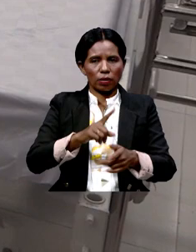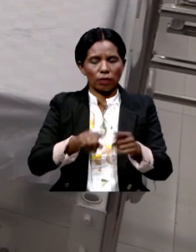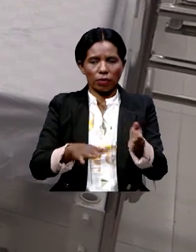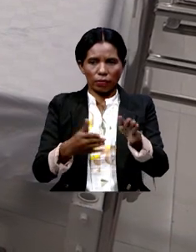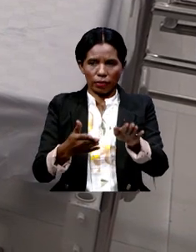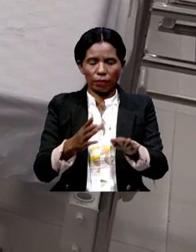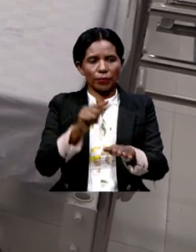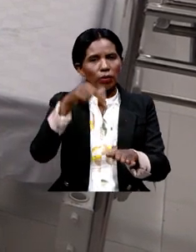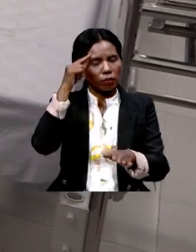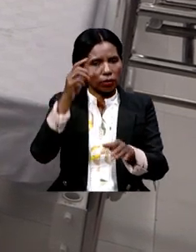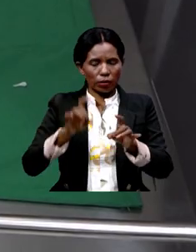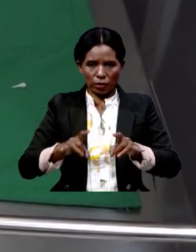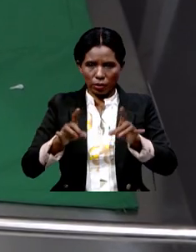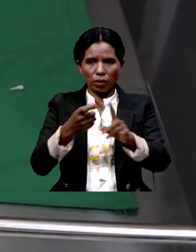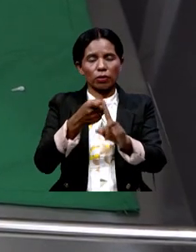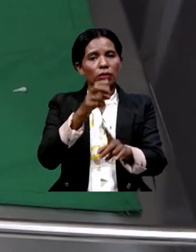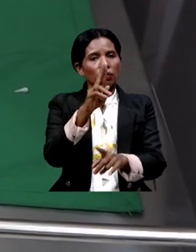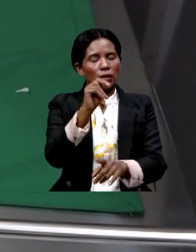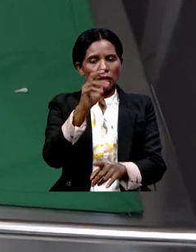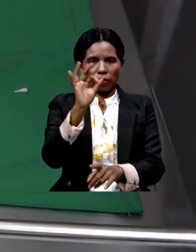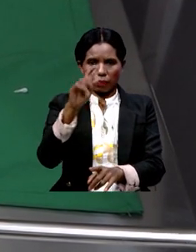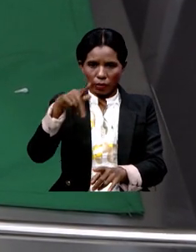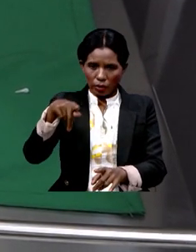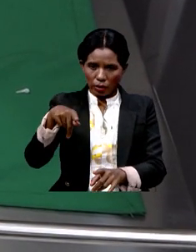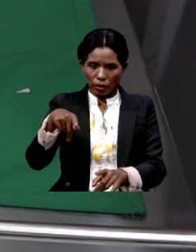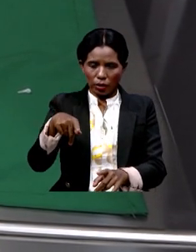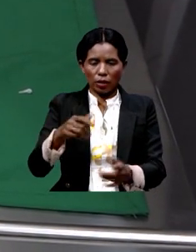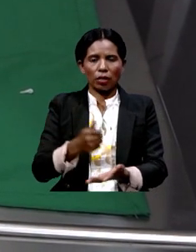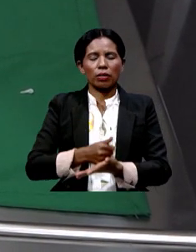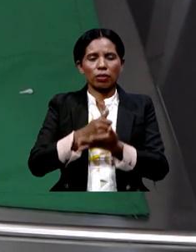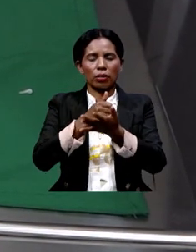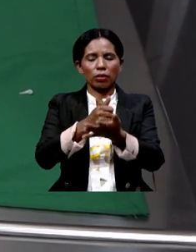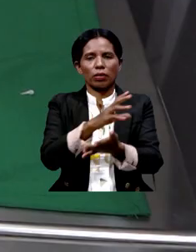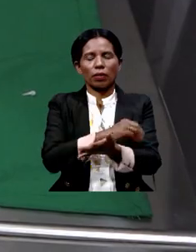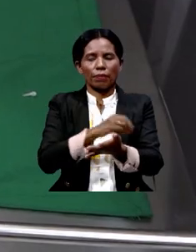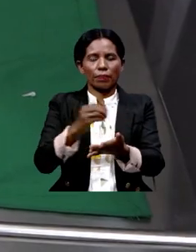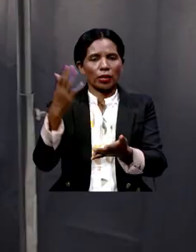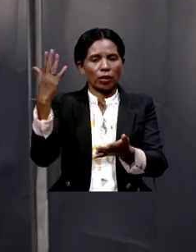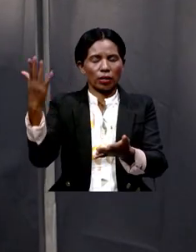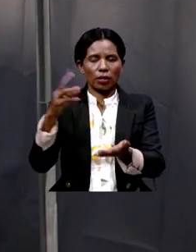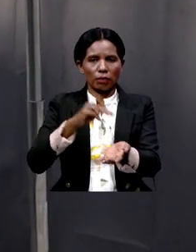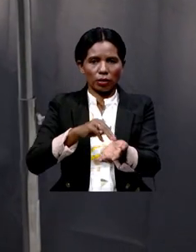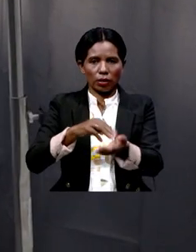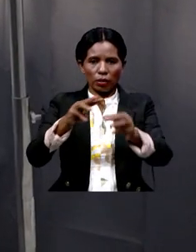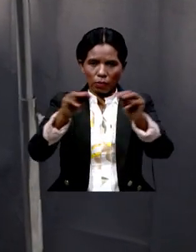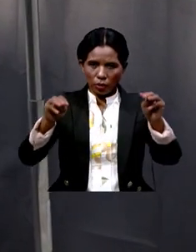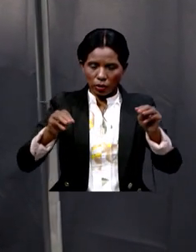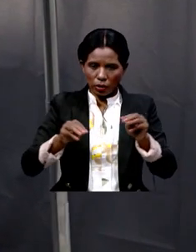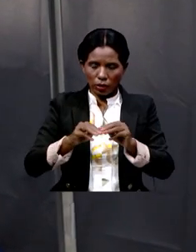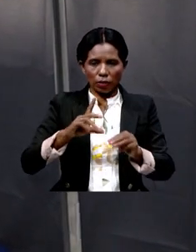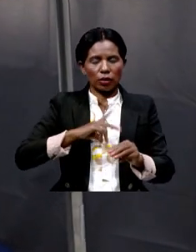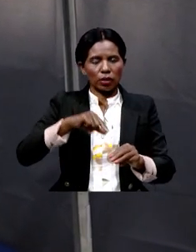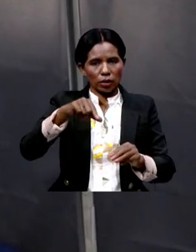Governo Austrália e Rússia e UNFPA estabeleceram uma facilidade Kemon B e a maternidade município Likisa fique